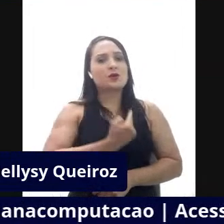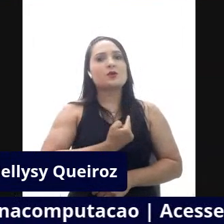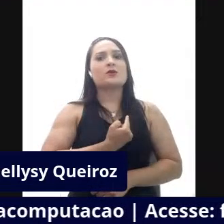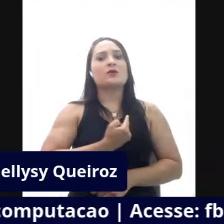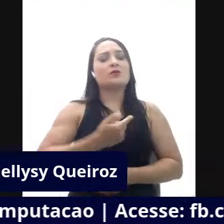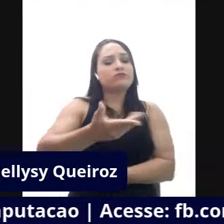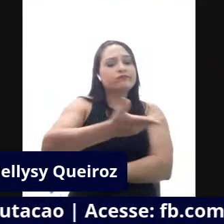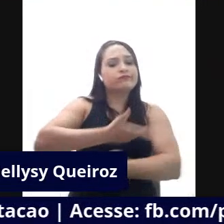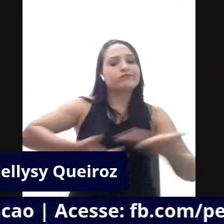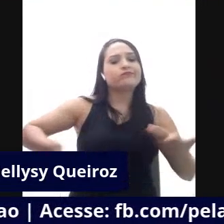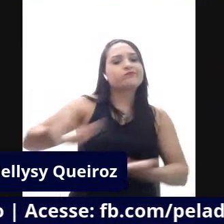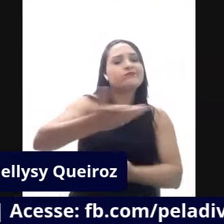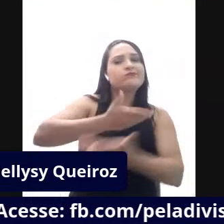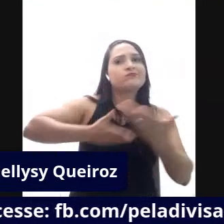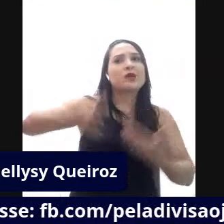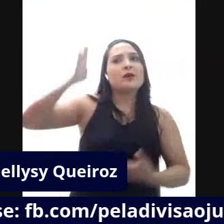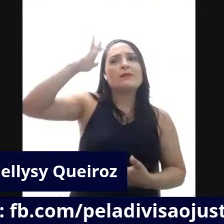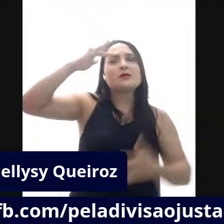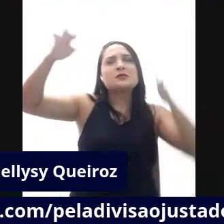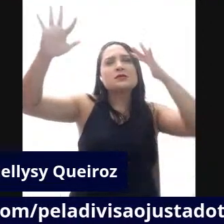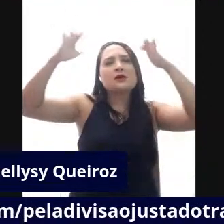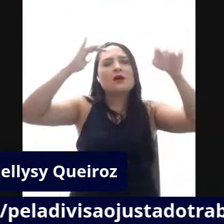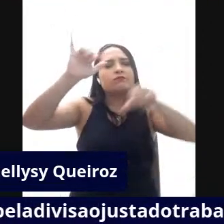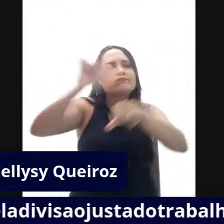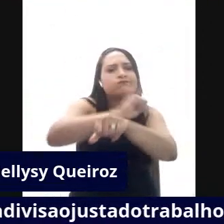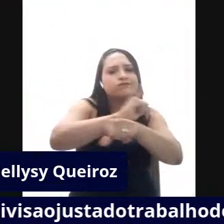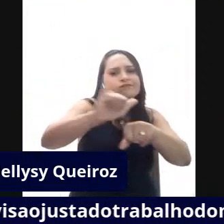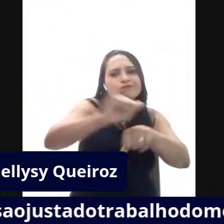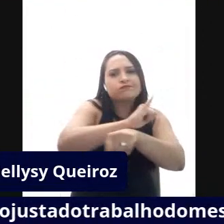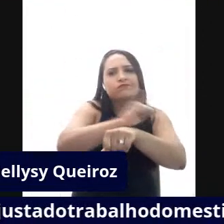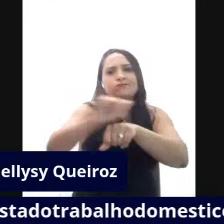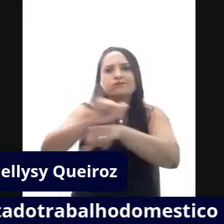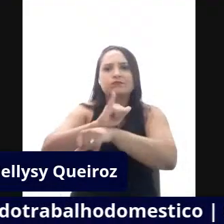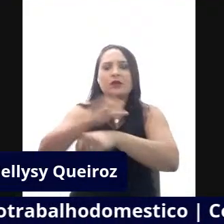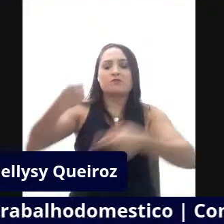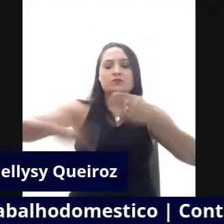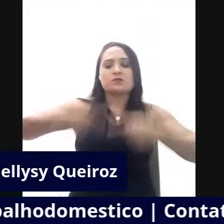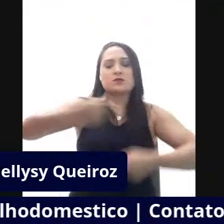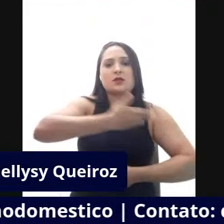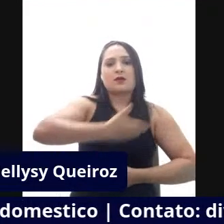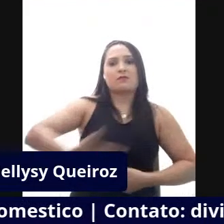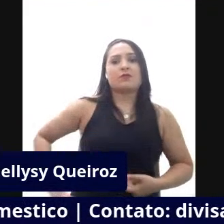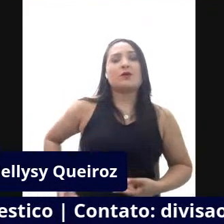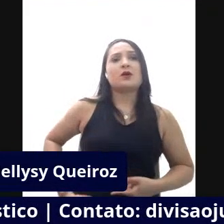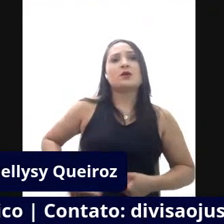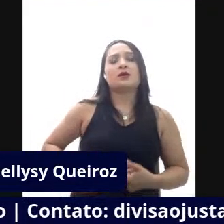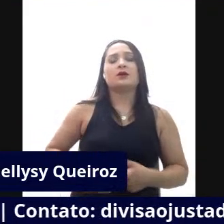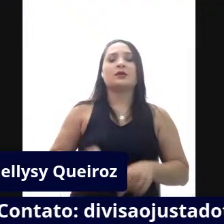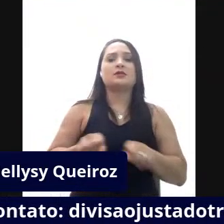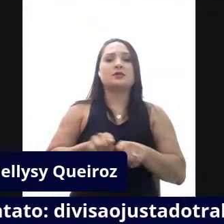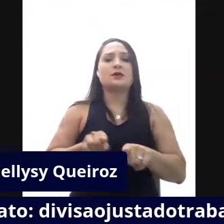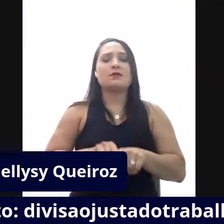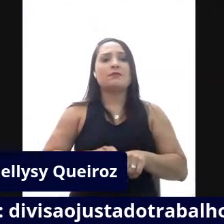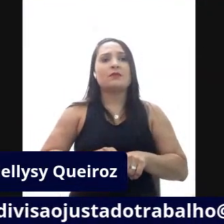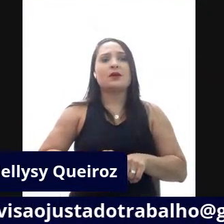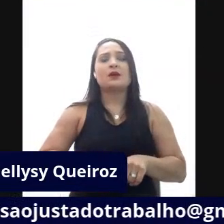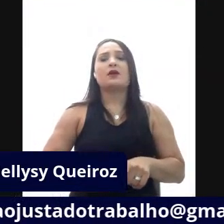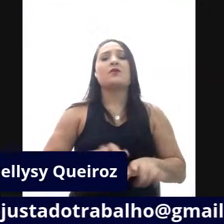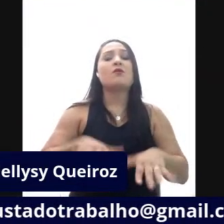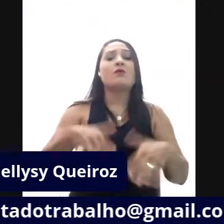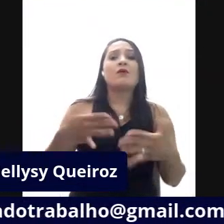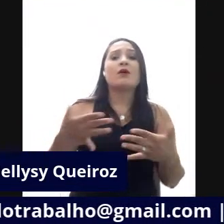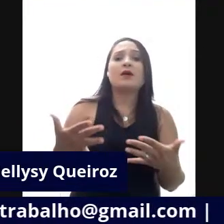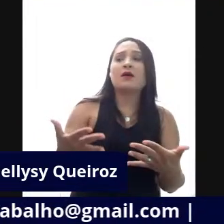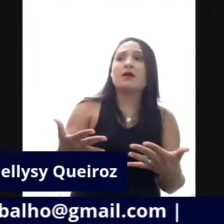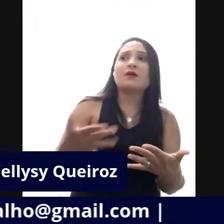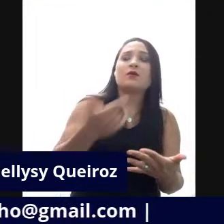coletivamente pensar em estratégias, né, de políticas públicas e de quais outras ações a gente pode estar